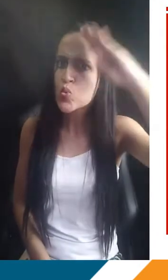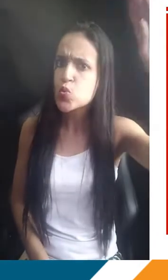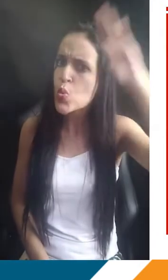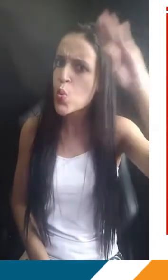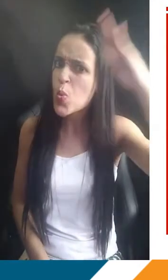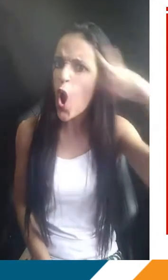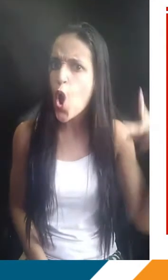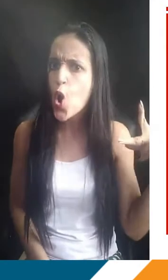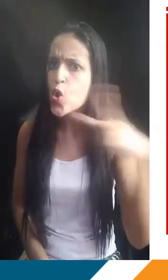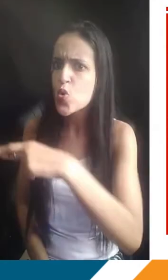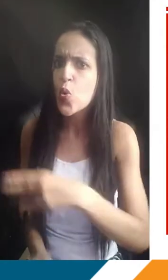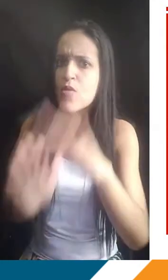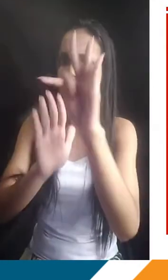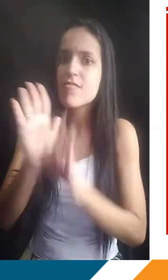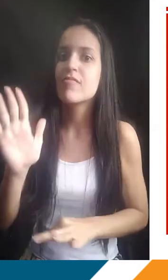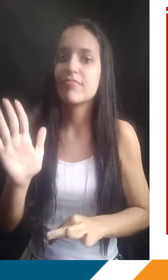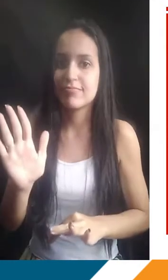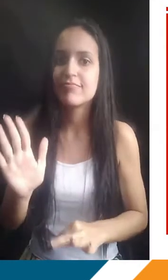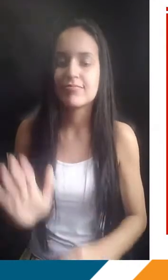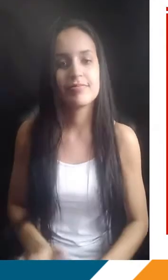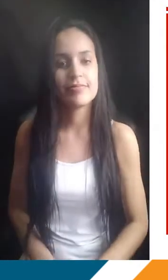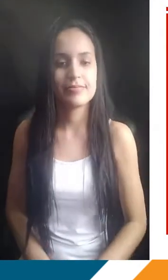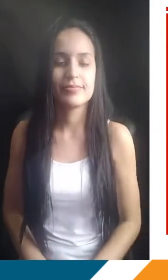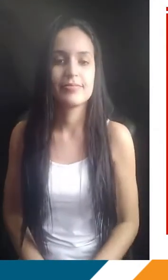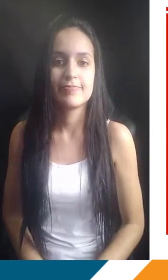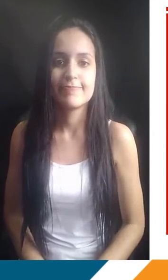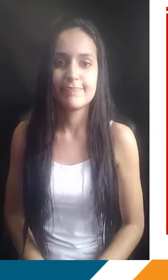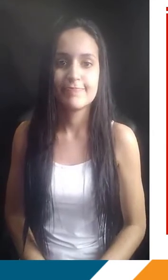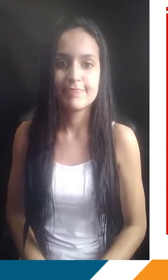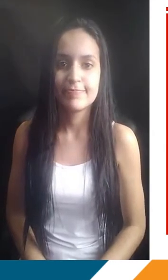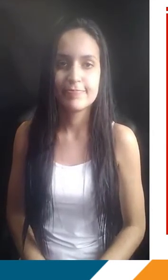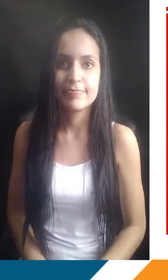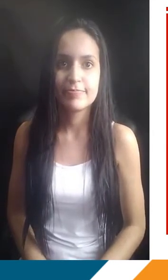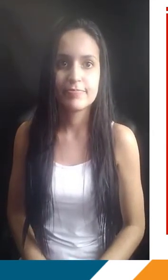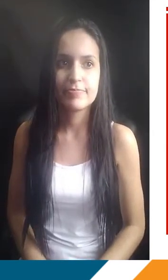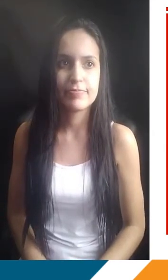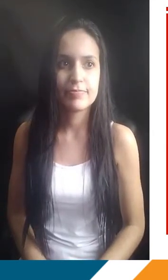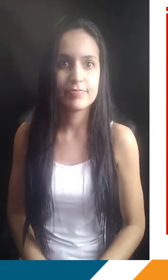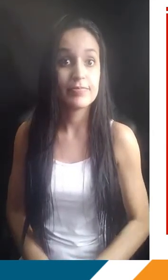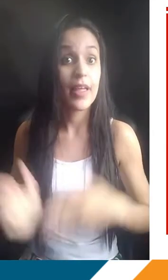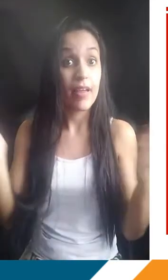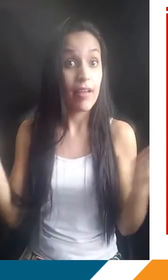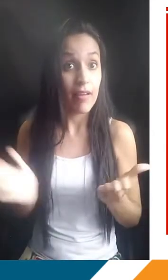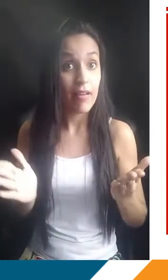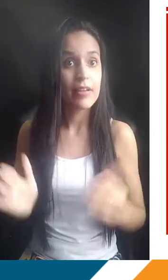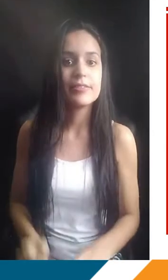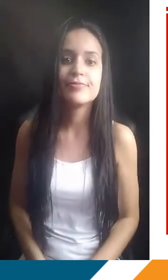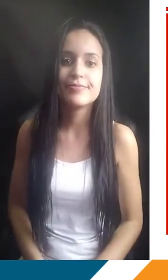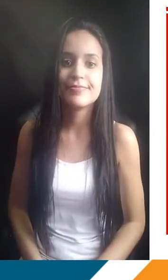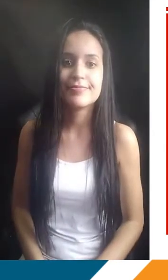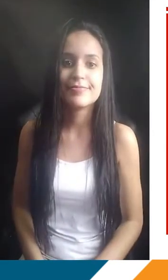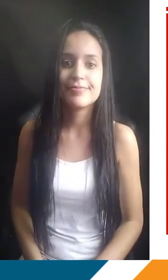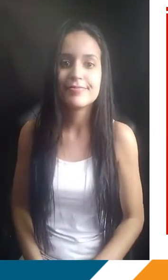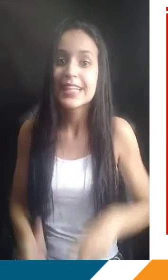sofreu durante o período da ditadura militar. Bom, também se destaca nesse período, como a gente falou anteriormente, o